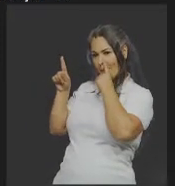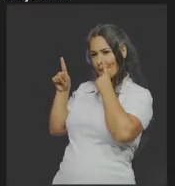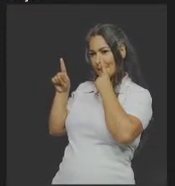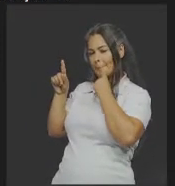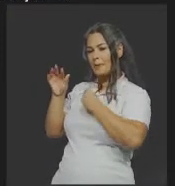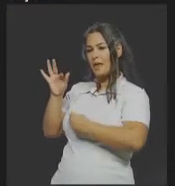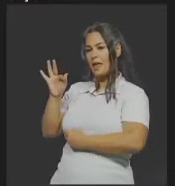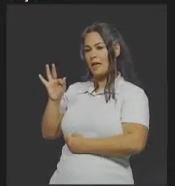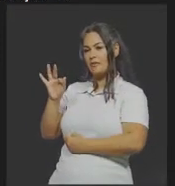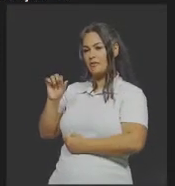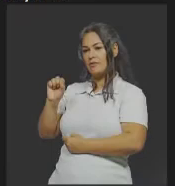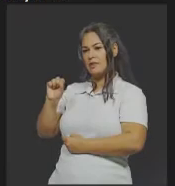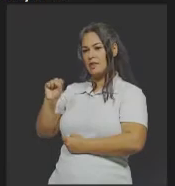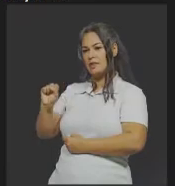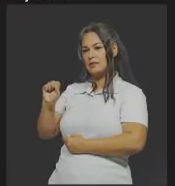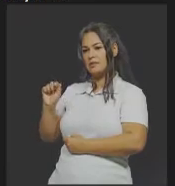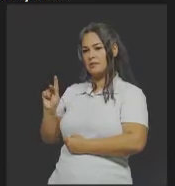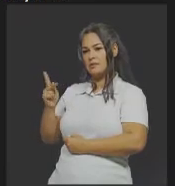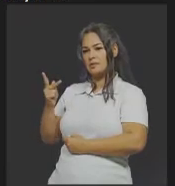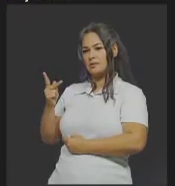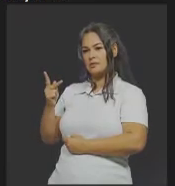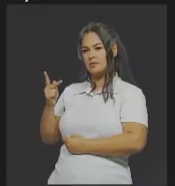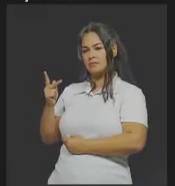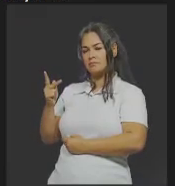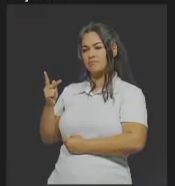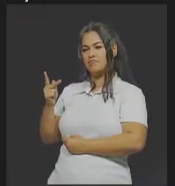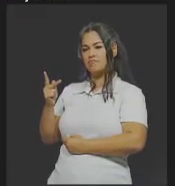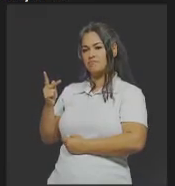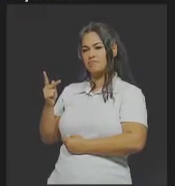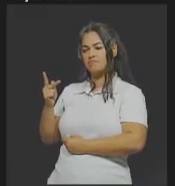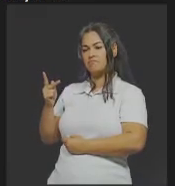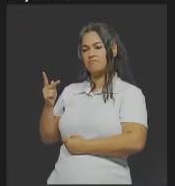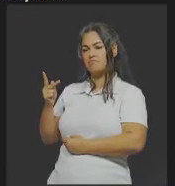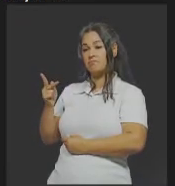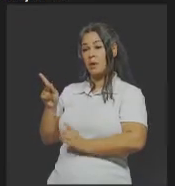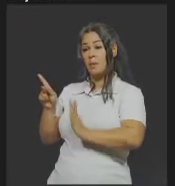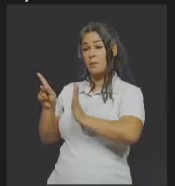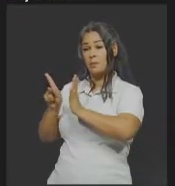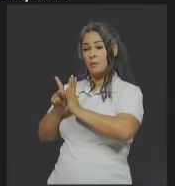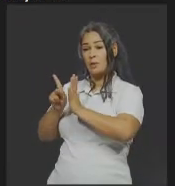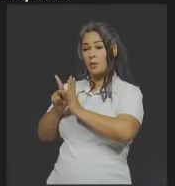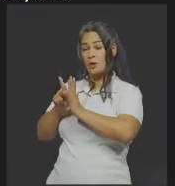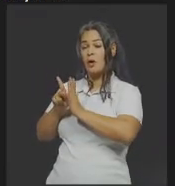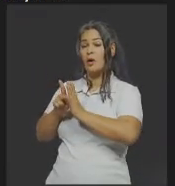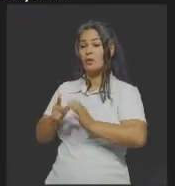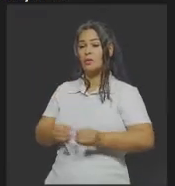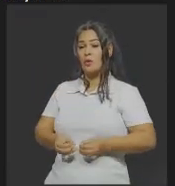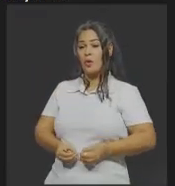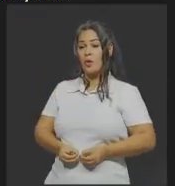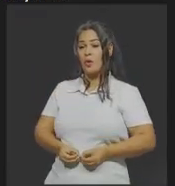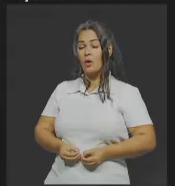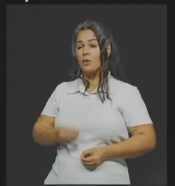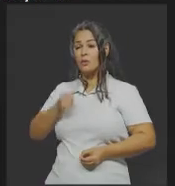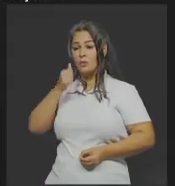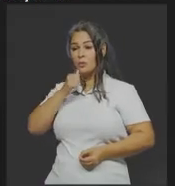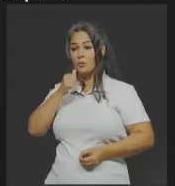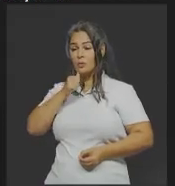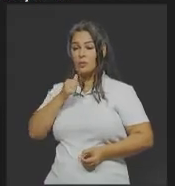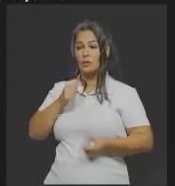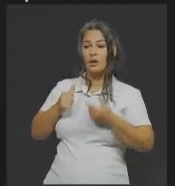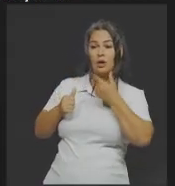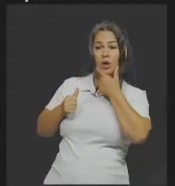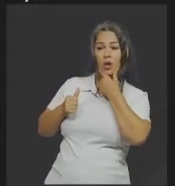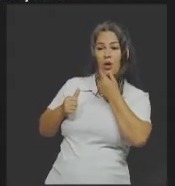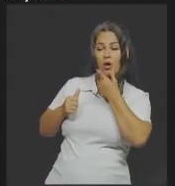nos exames de laboratório, o famoso FSH. Ele age nas gônadas femininas e masculinas,